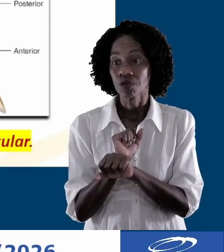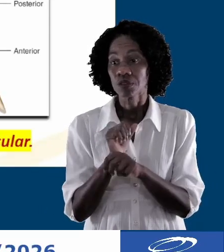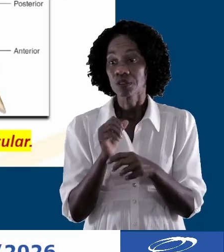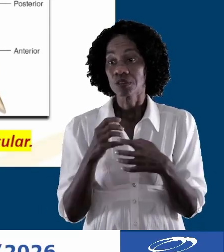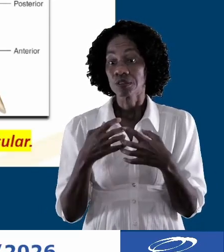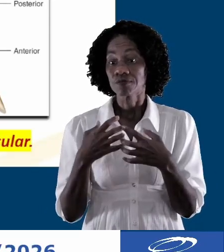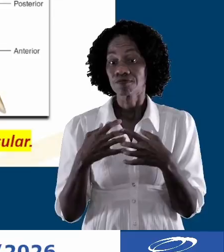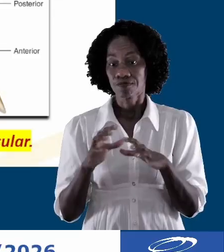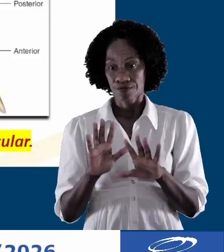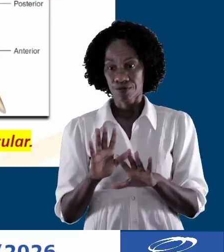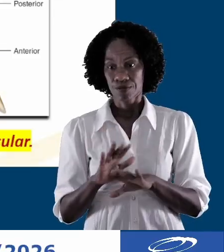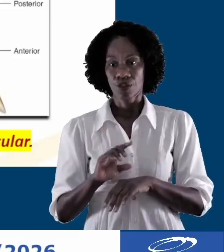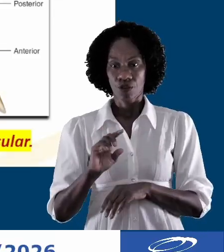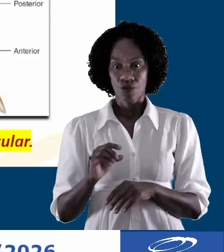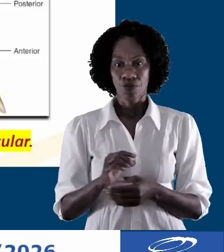Então, esse acometimento